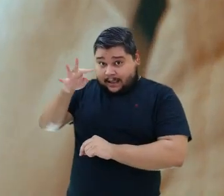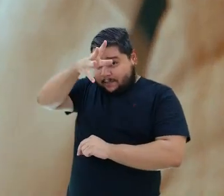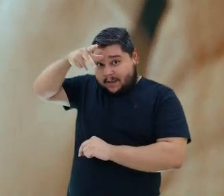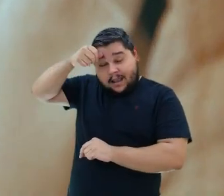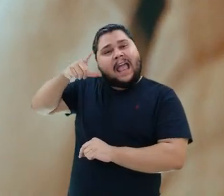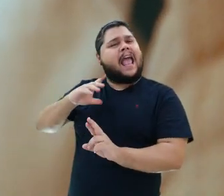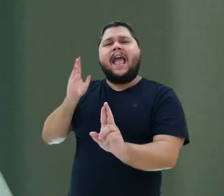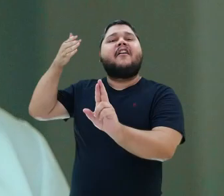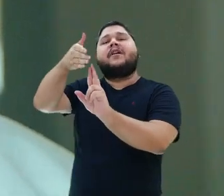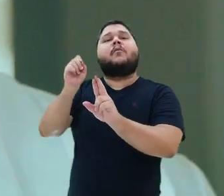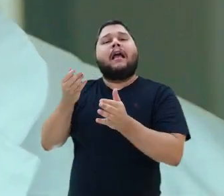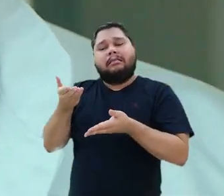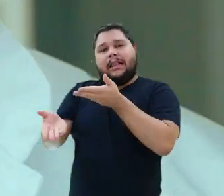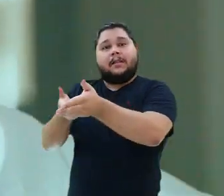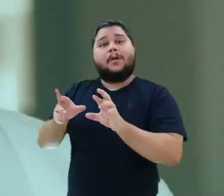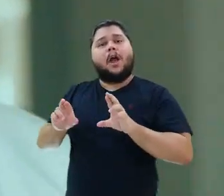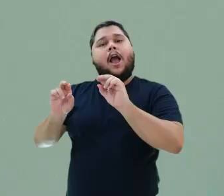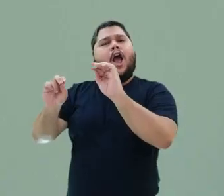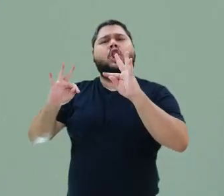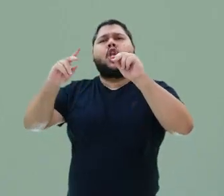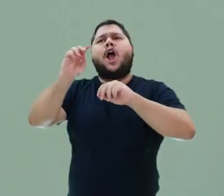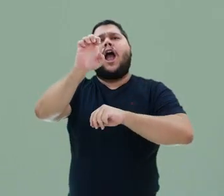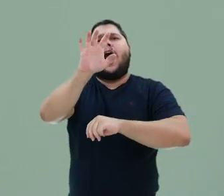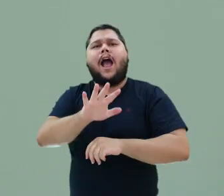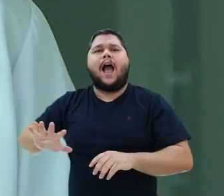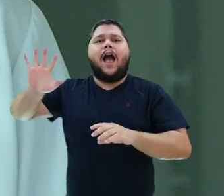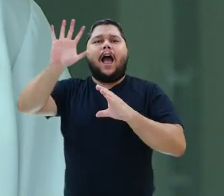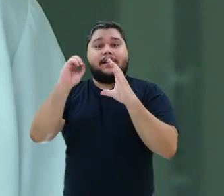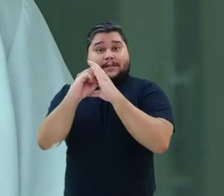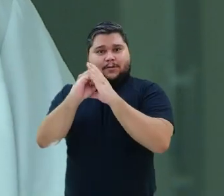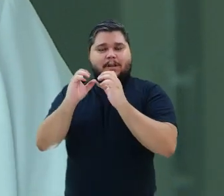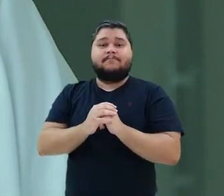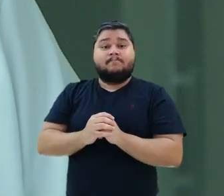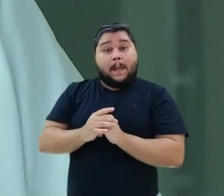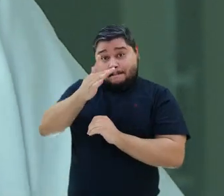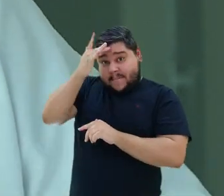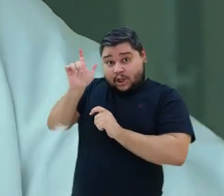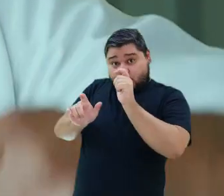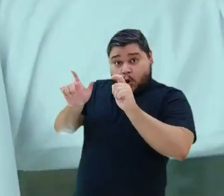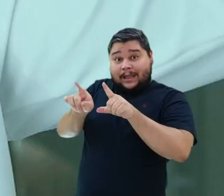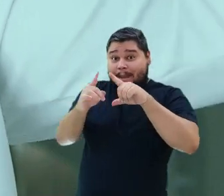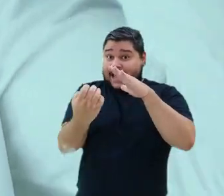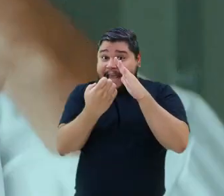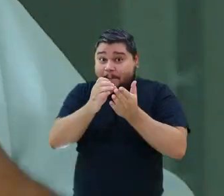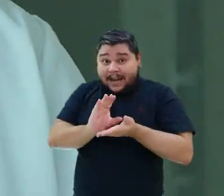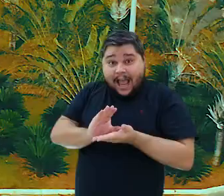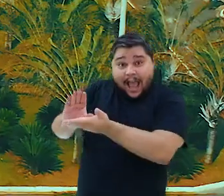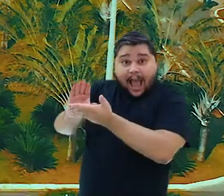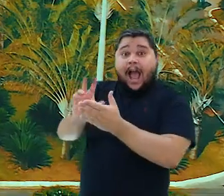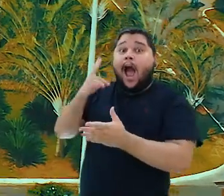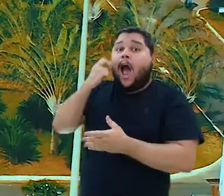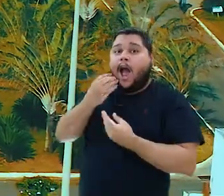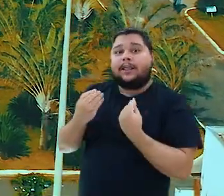Hospital de Câncer de Mato Grosso é referência no tratamento oncológico em todo o Centro-Oeste. Com a participação da comunidade